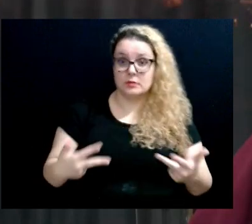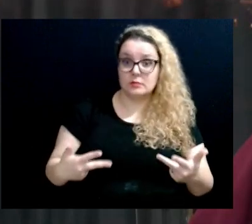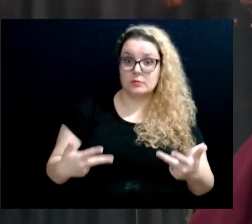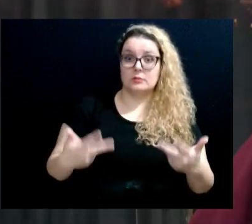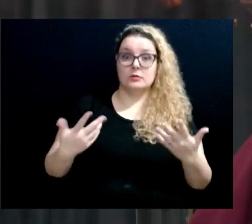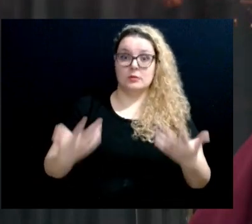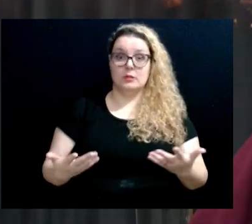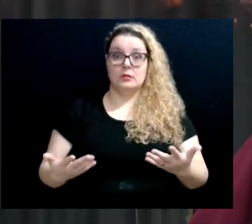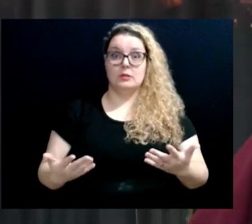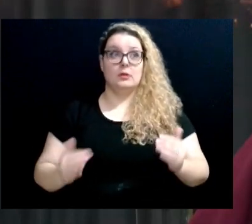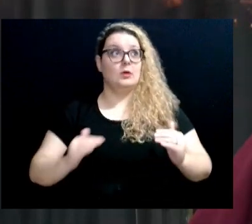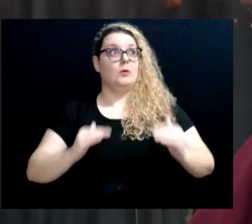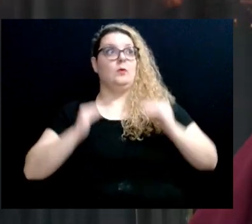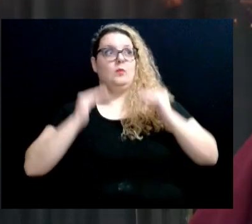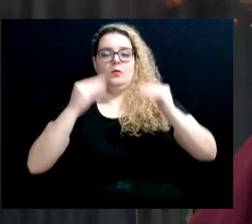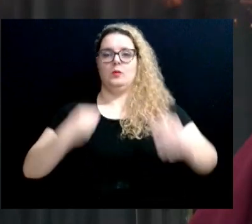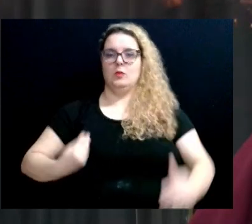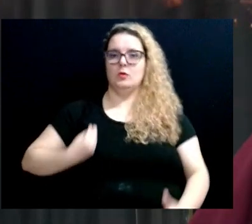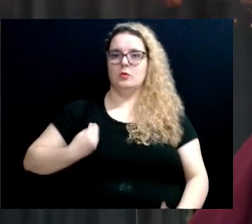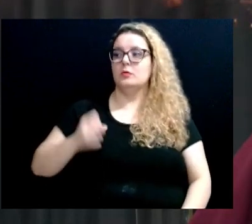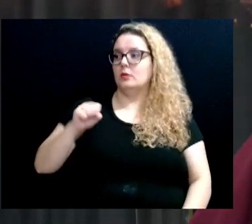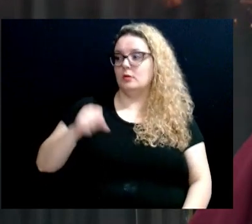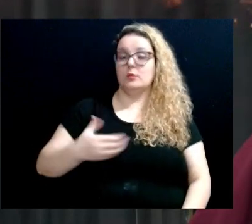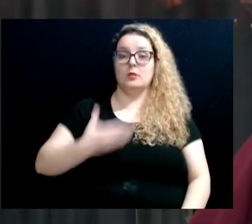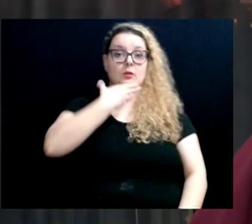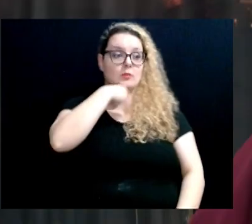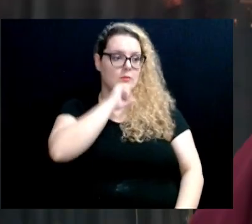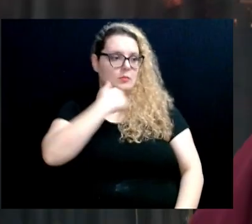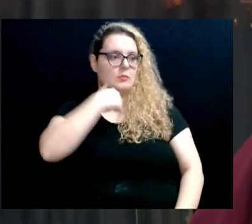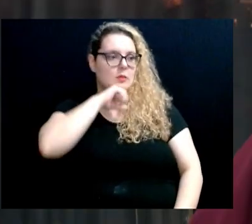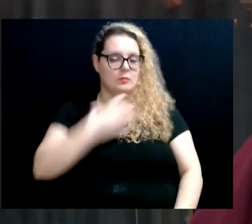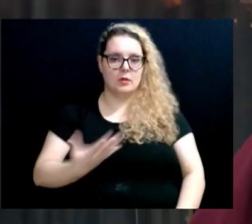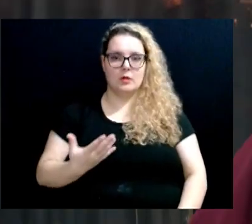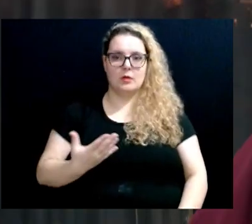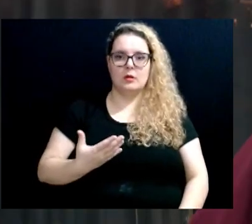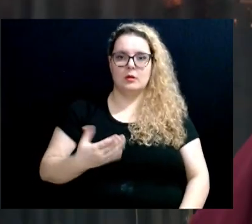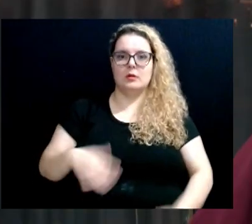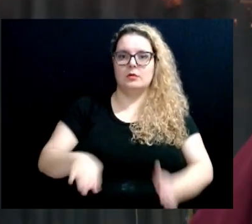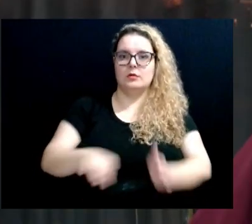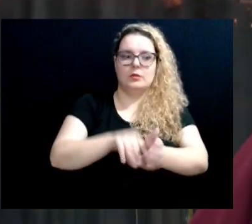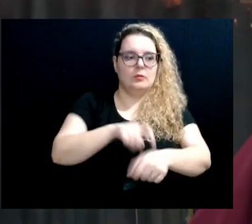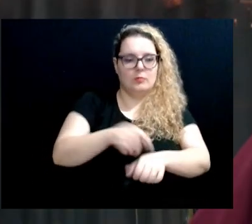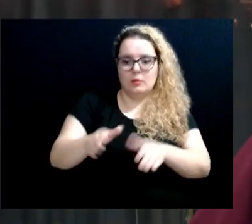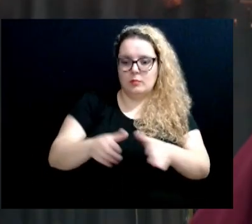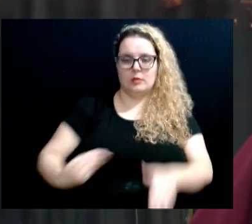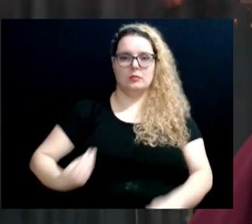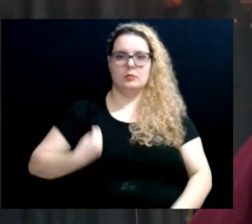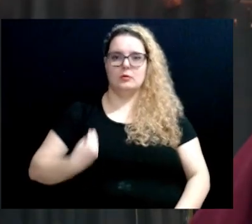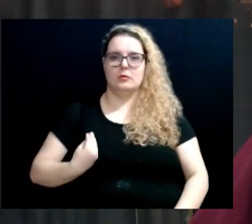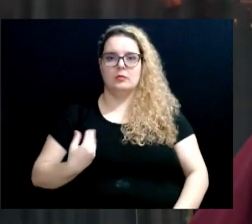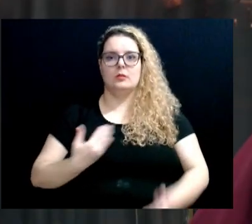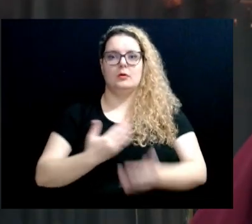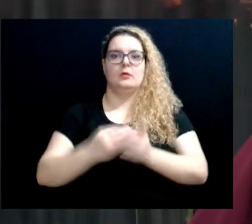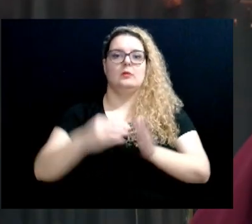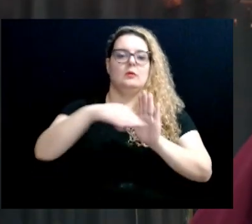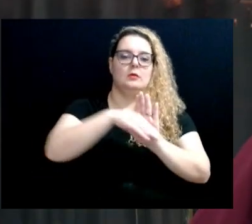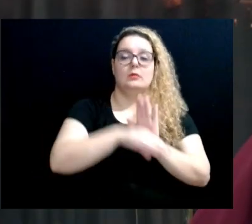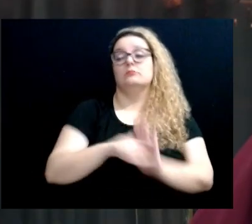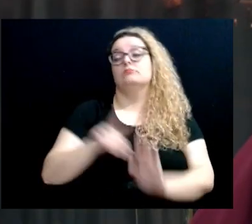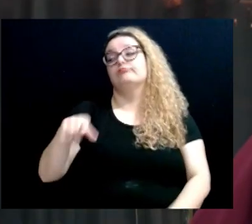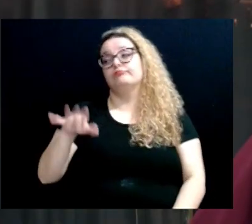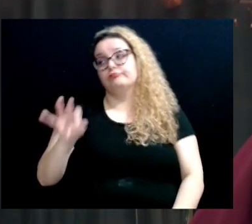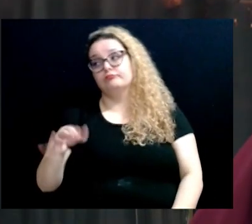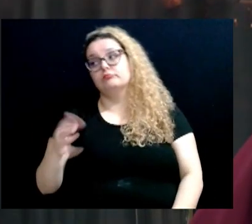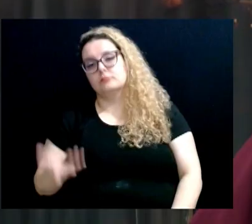da vida, enquanto os pais, a gente chega num determinado momento da vida que a gente começa a cair. Exatamente. Né? Então, se a gente